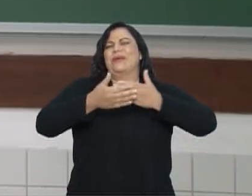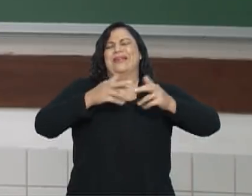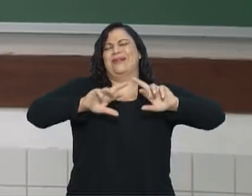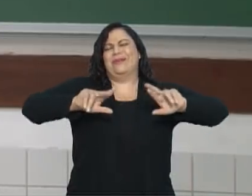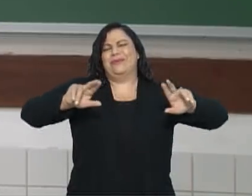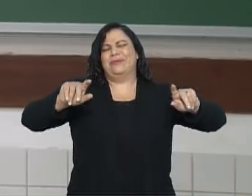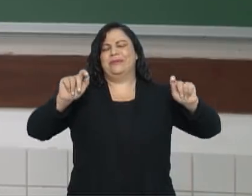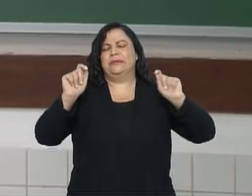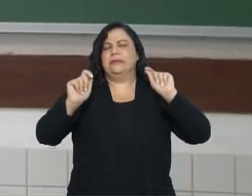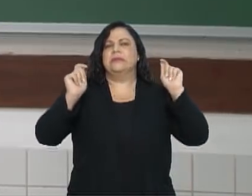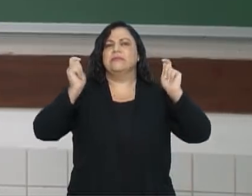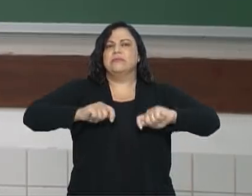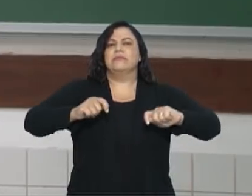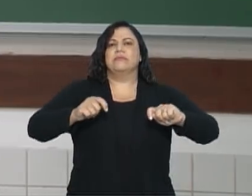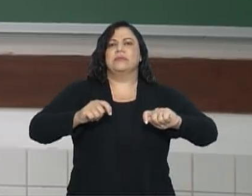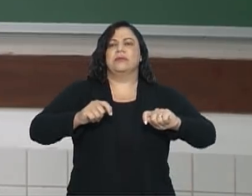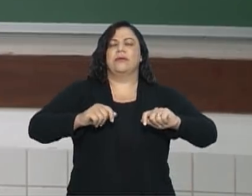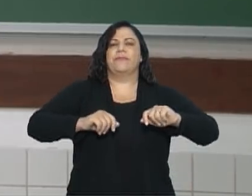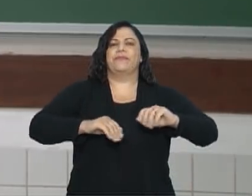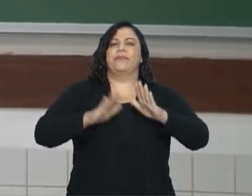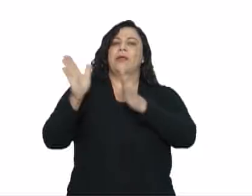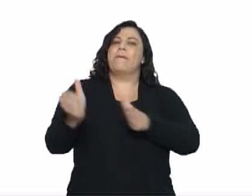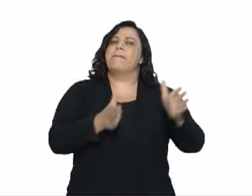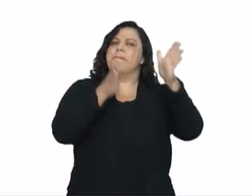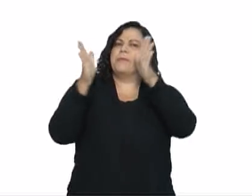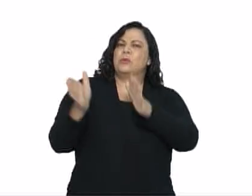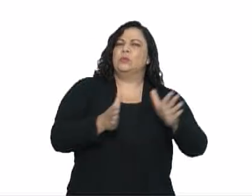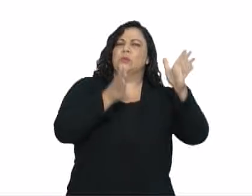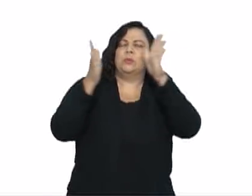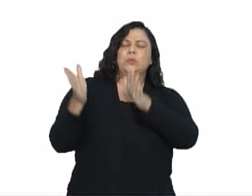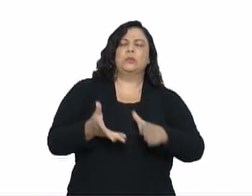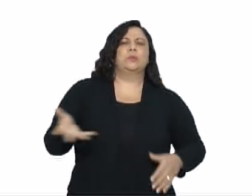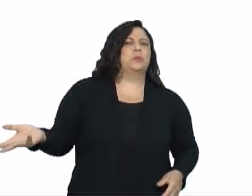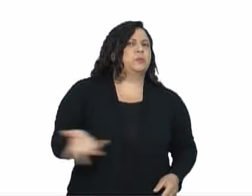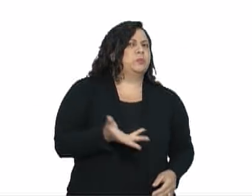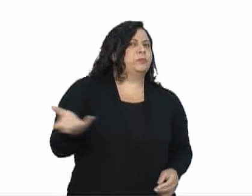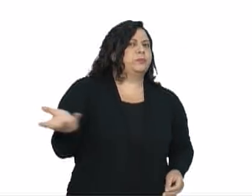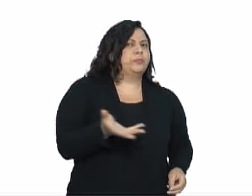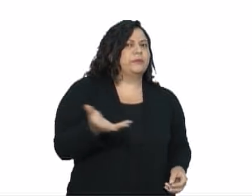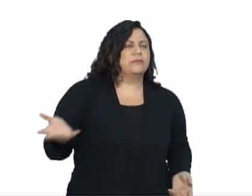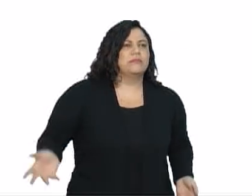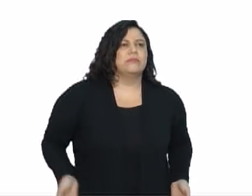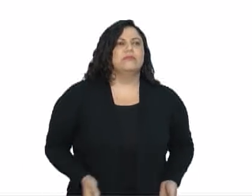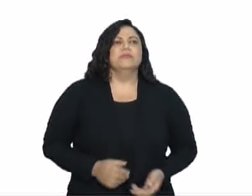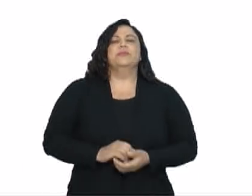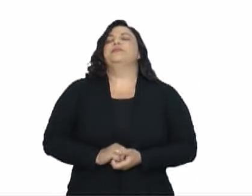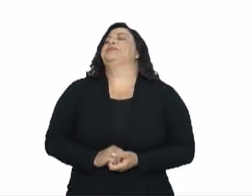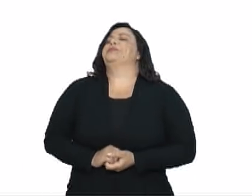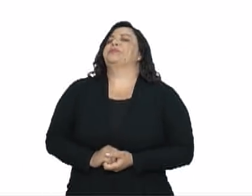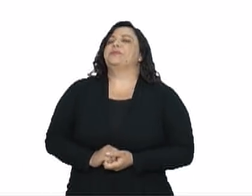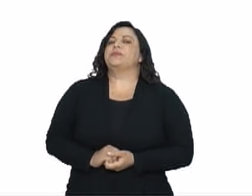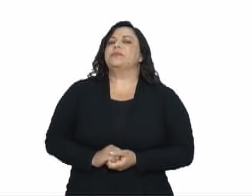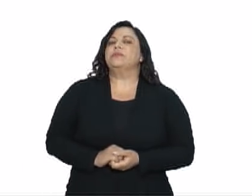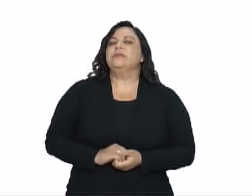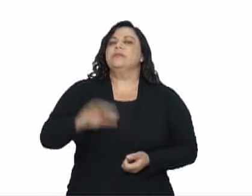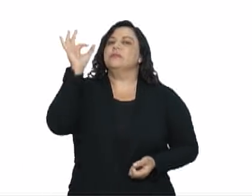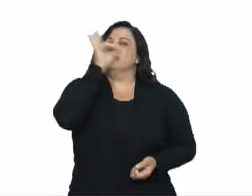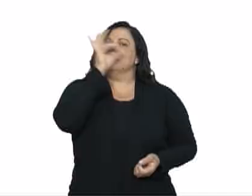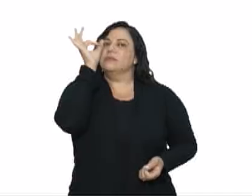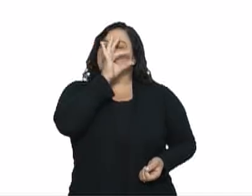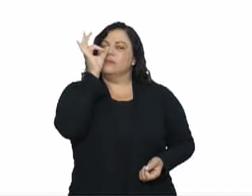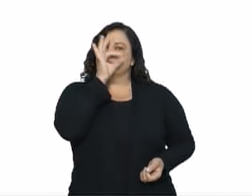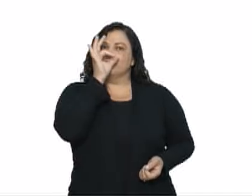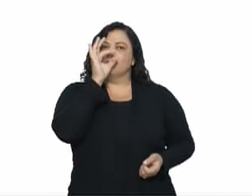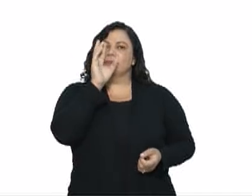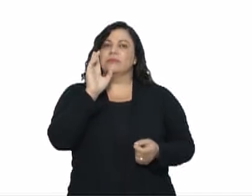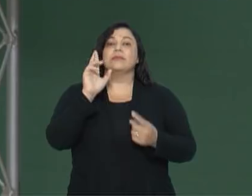grande produção. Está aqui agora o mapa, o verde para representar os tigres asiáticos do